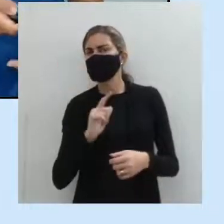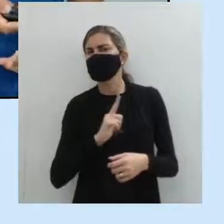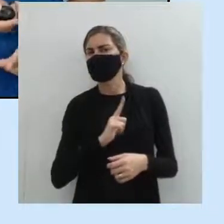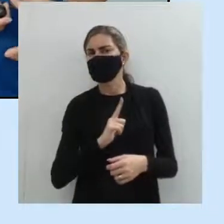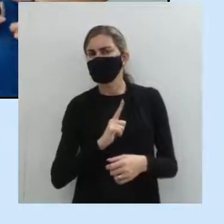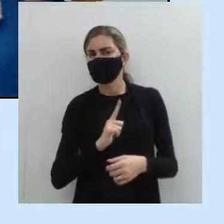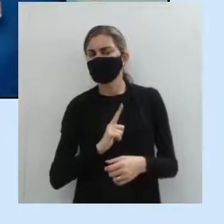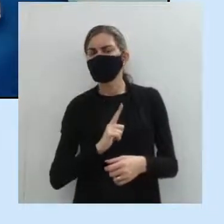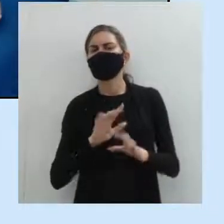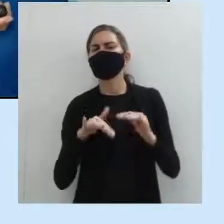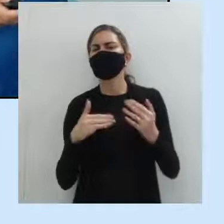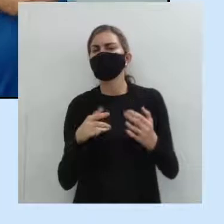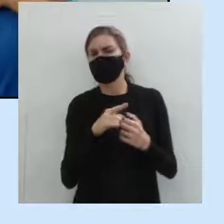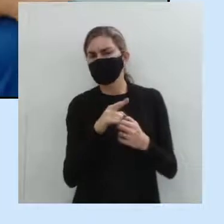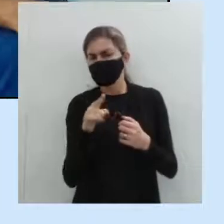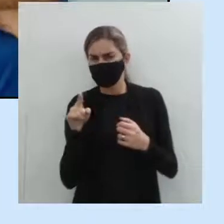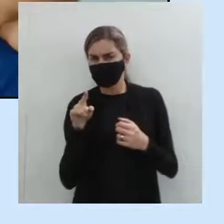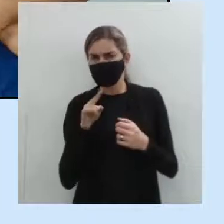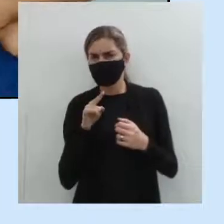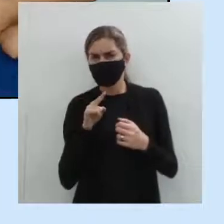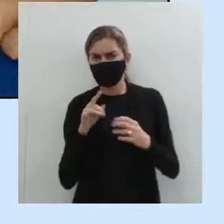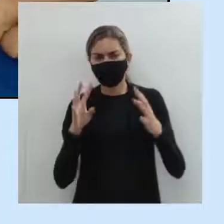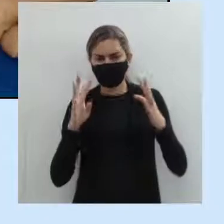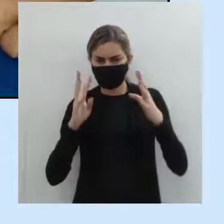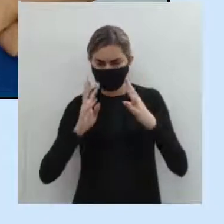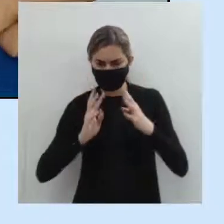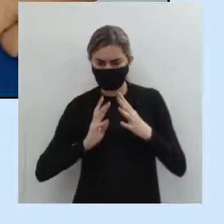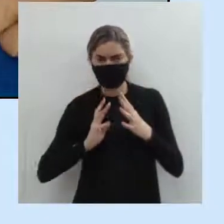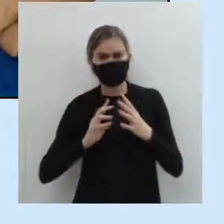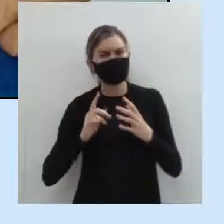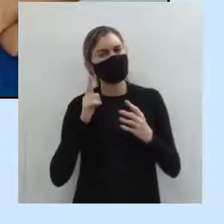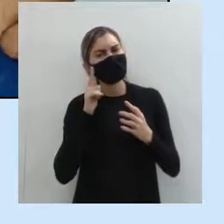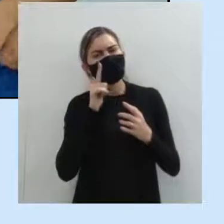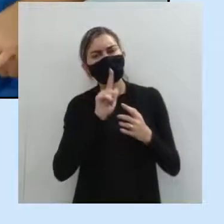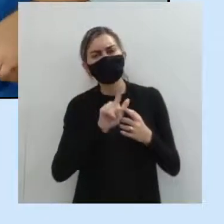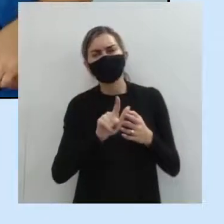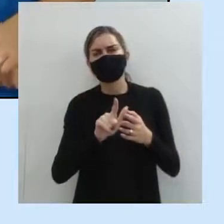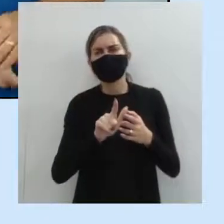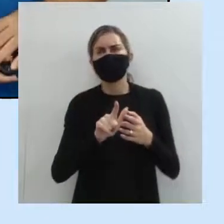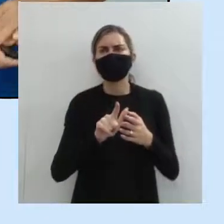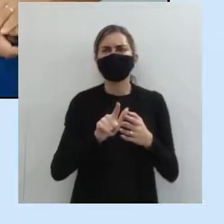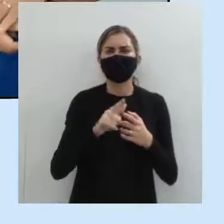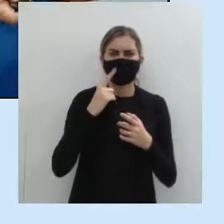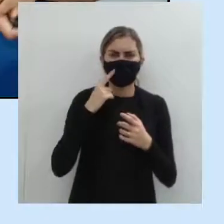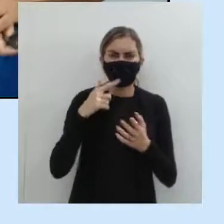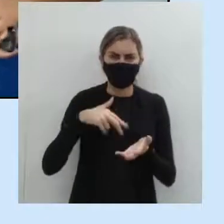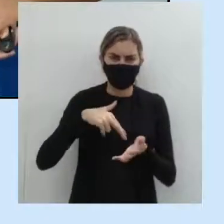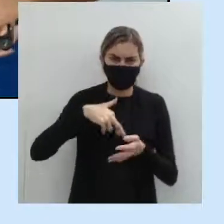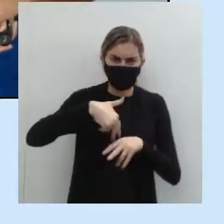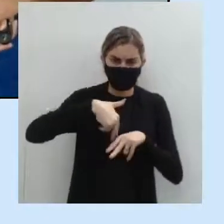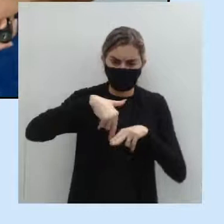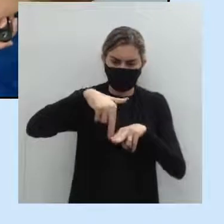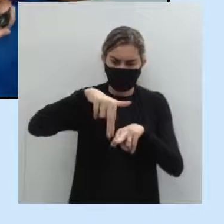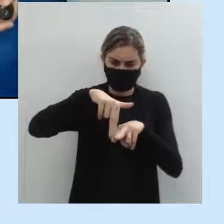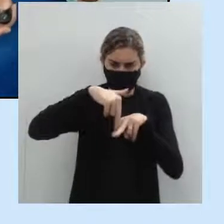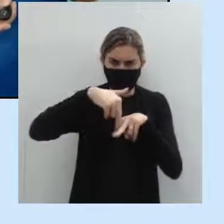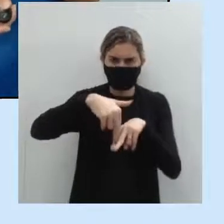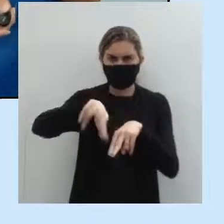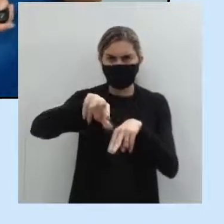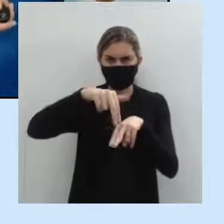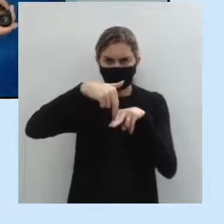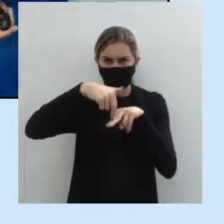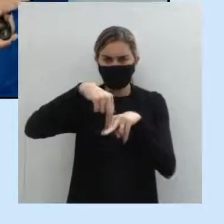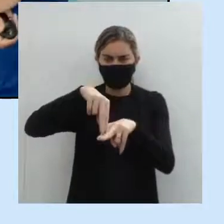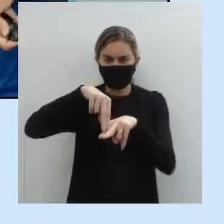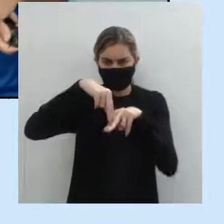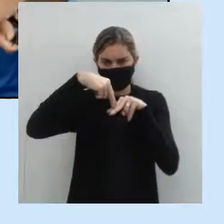presente. Quais de vocês que estão me escutando conseguem manobrar um skate? Quais de